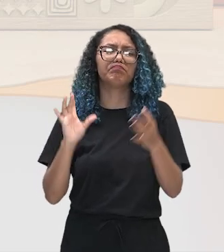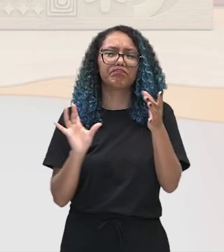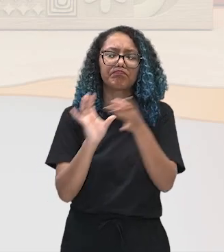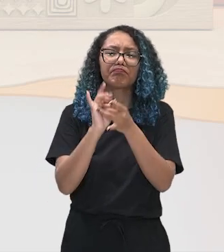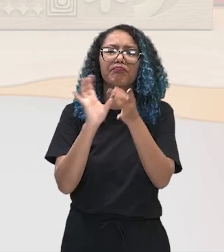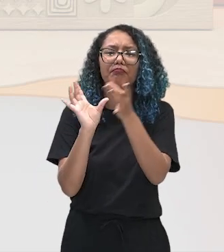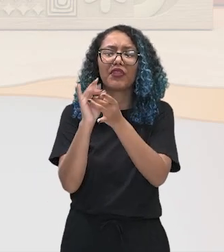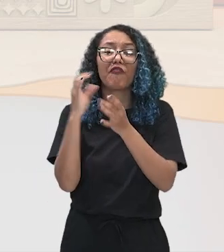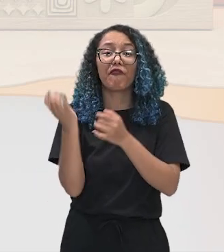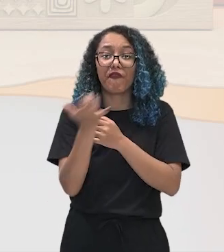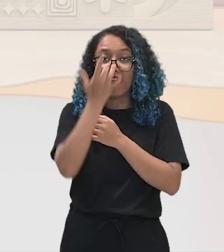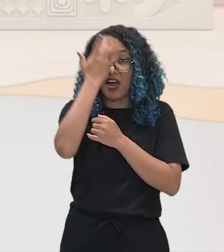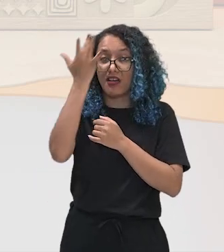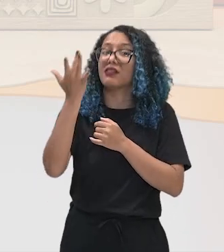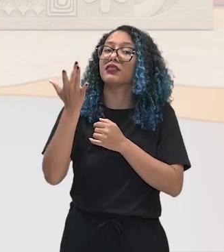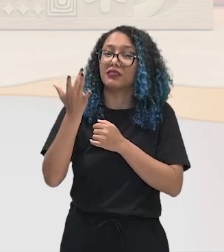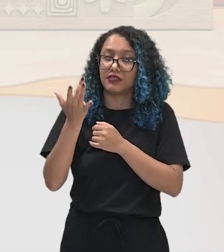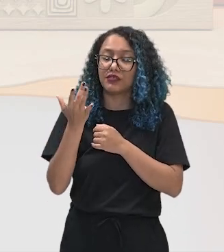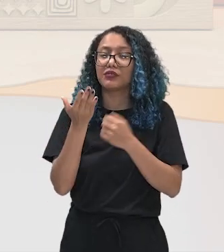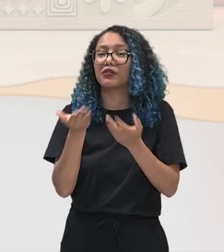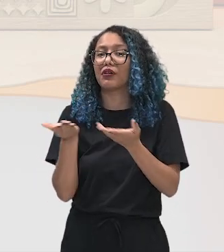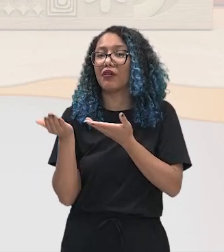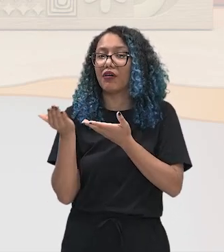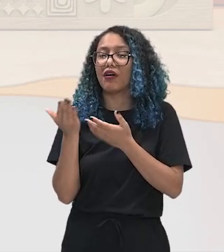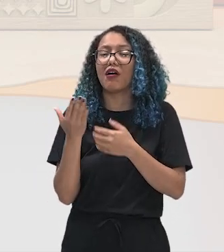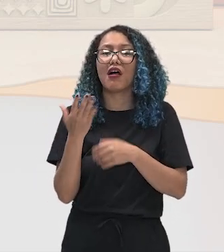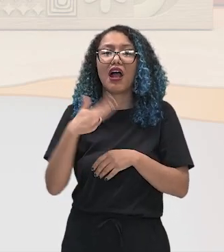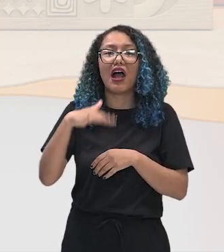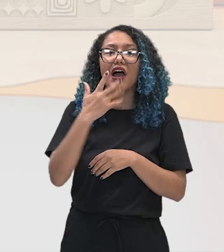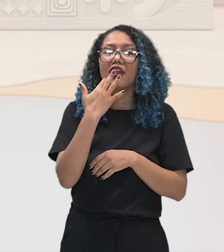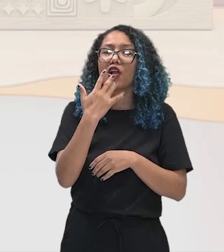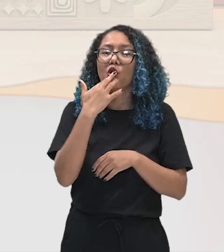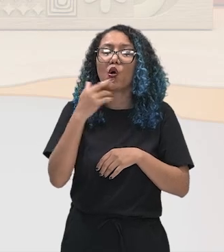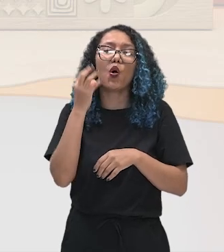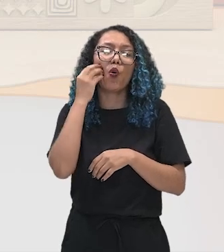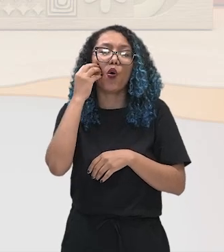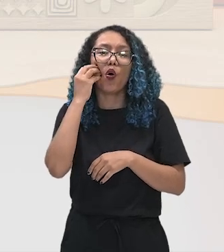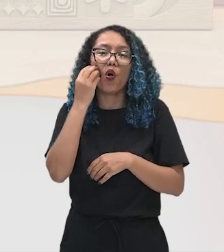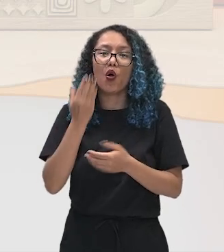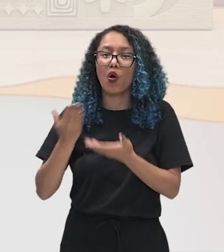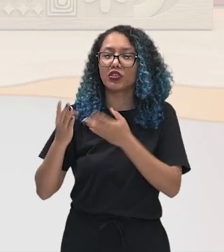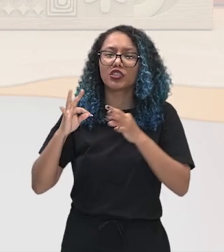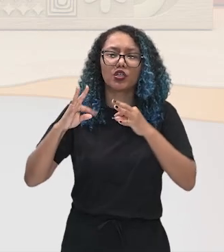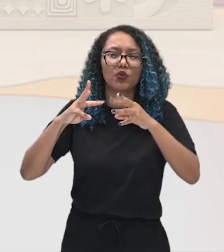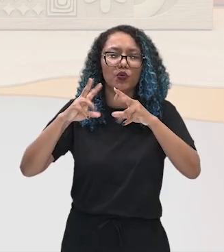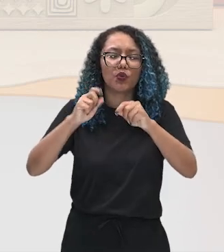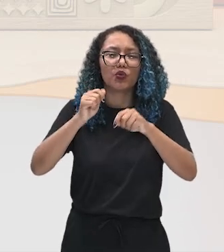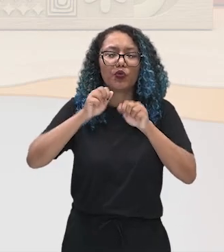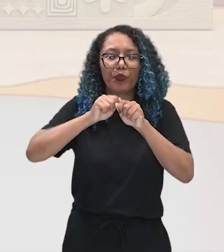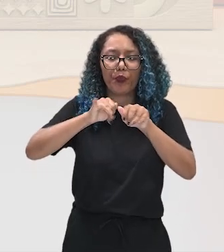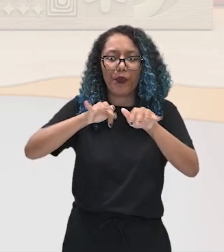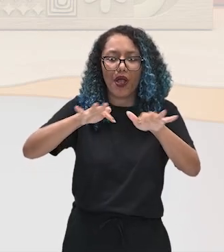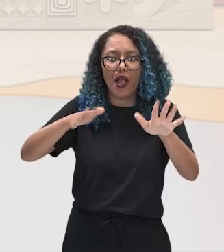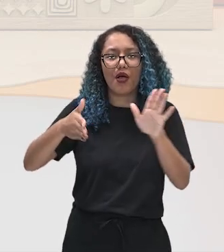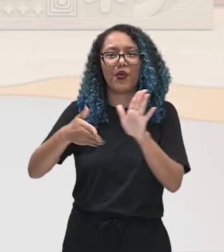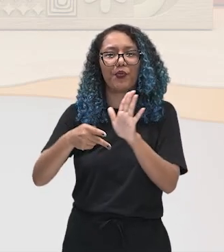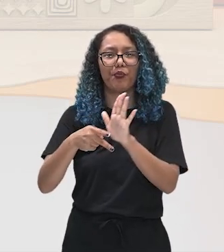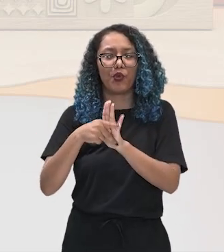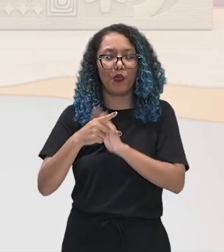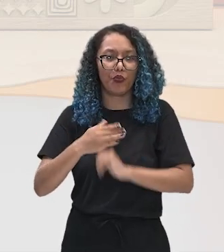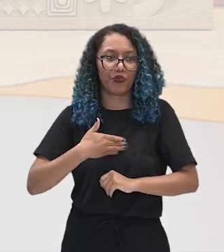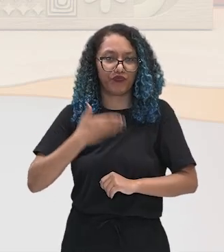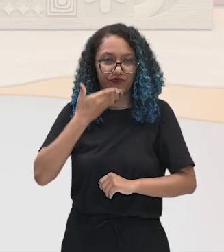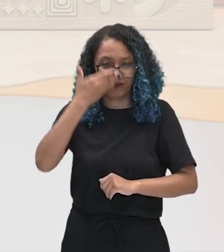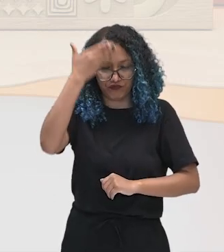mapa a expansão islâmica. Essa parte cor-de-rosa todinha que a gente tem no mapa foi aí a expansão do